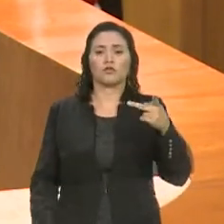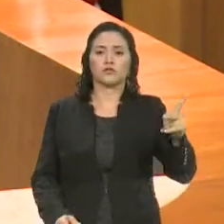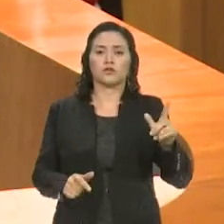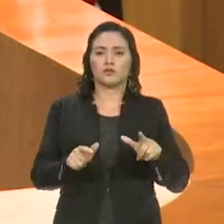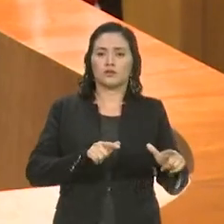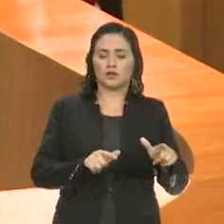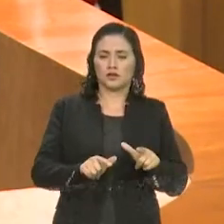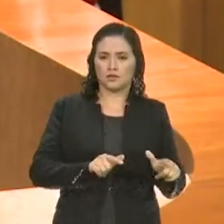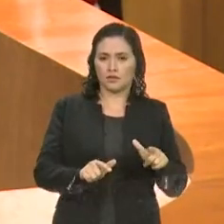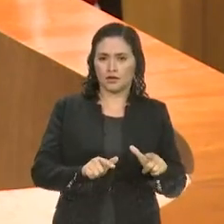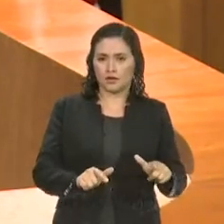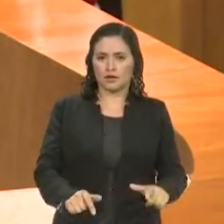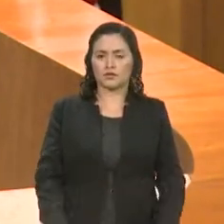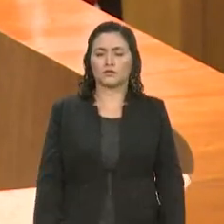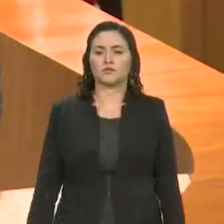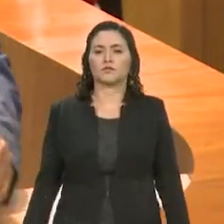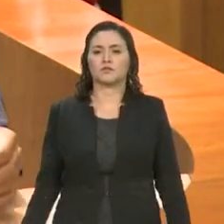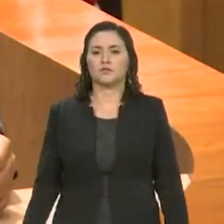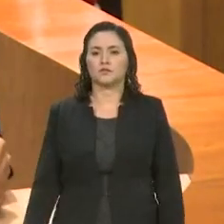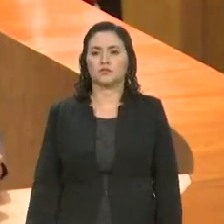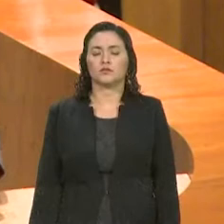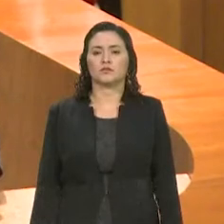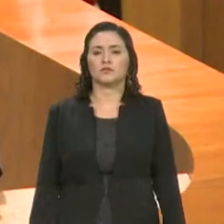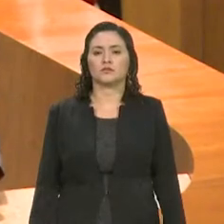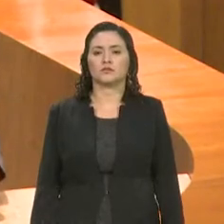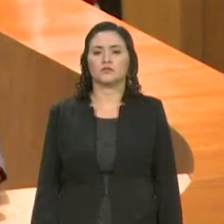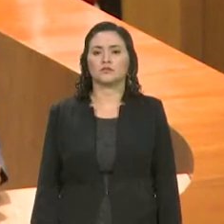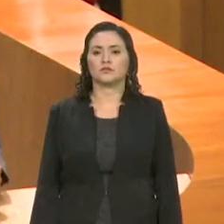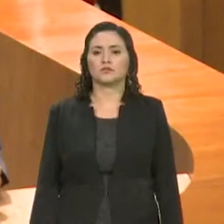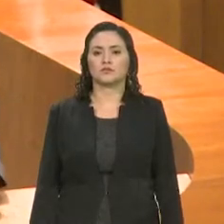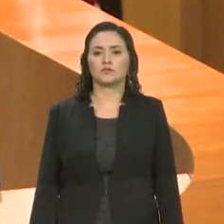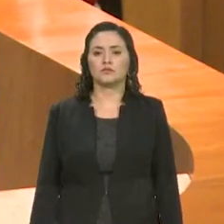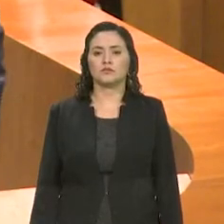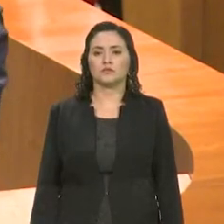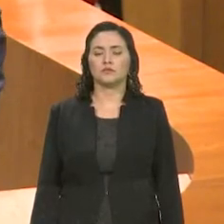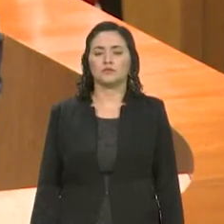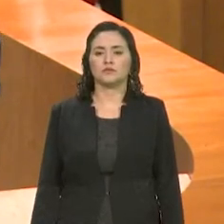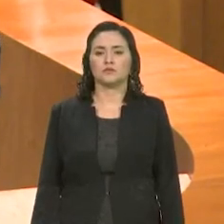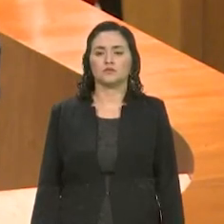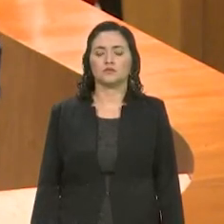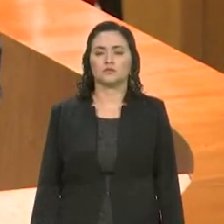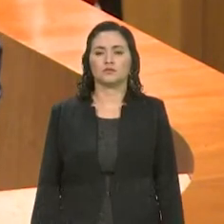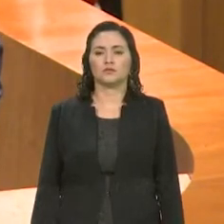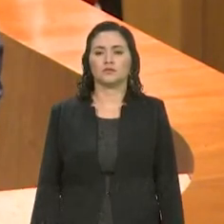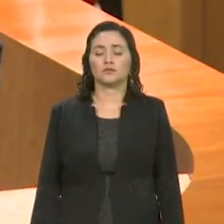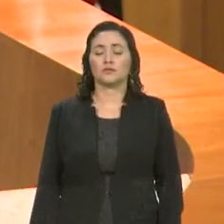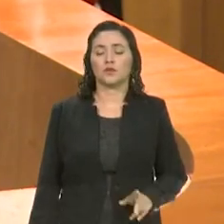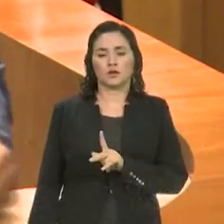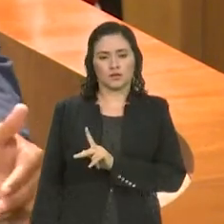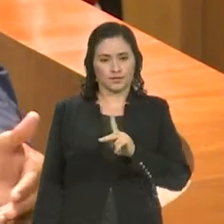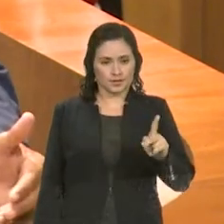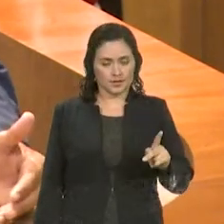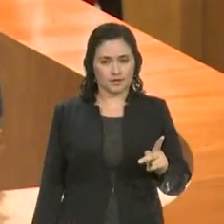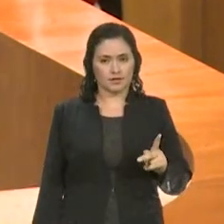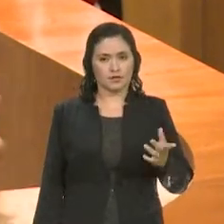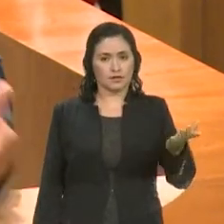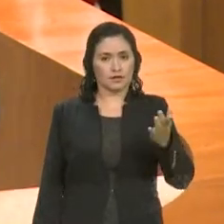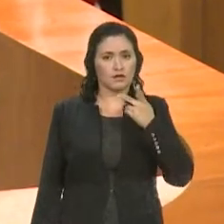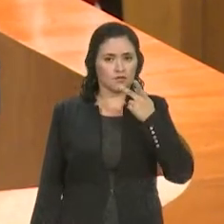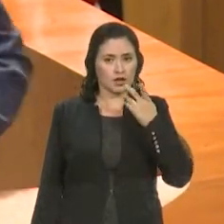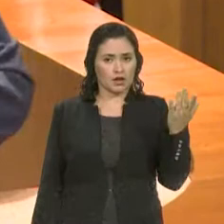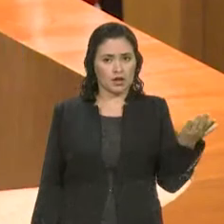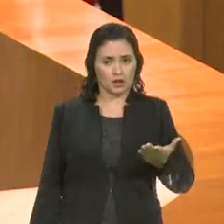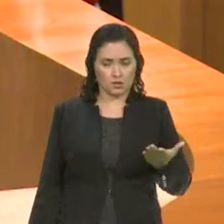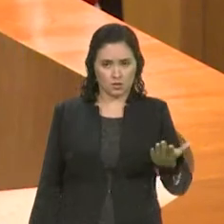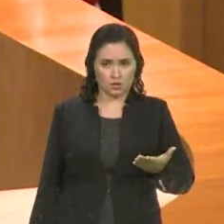estadual, deputado Aloysio Mendes. Senhor presidente, quero destacar neste momento as ações do